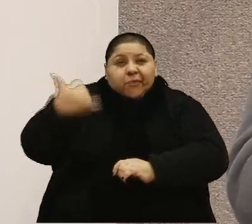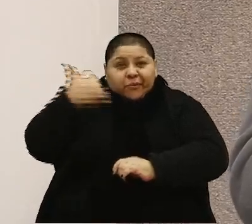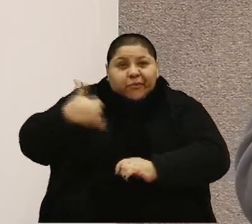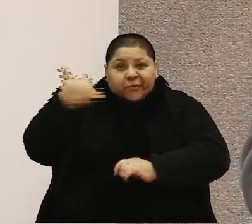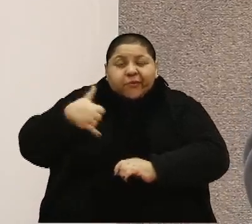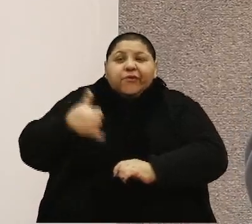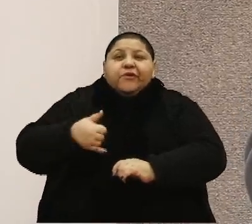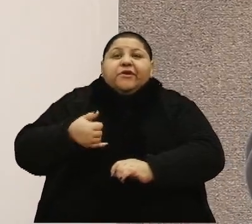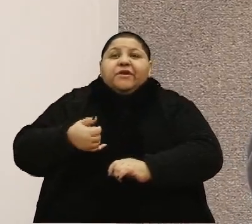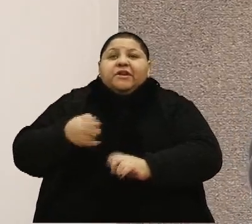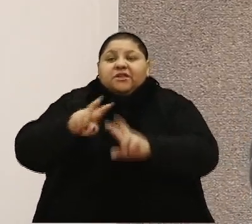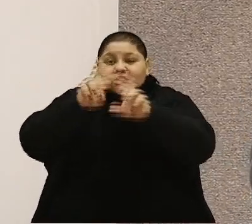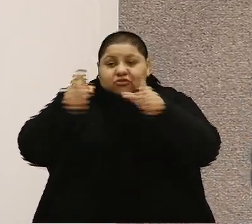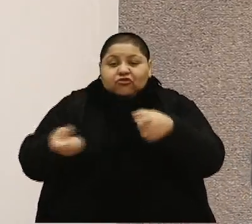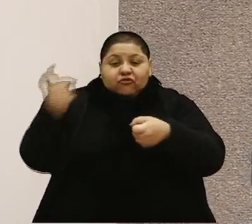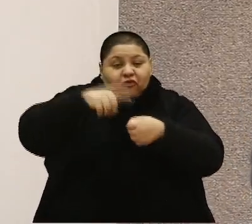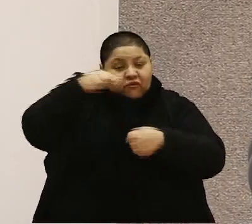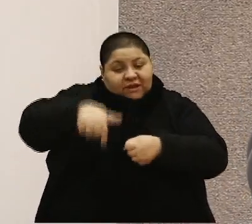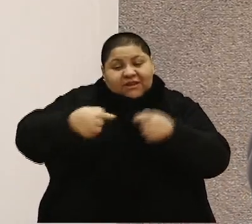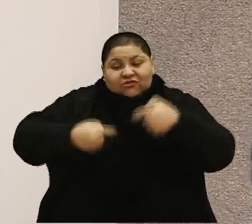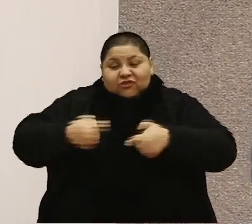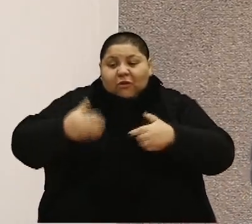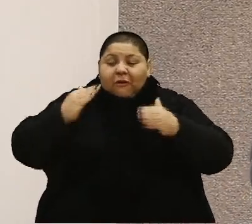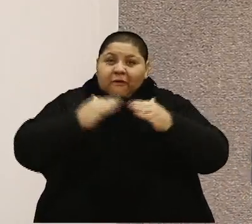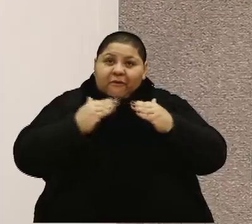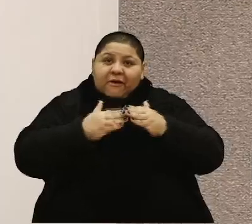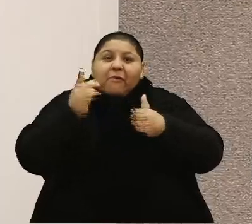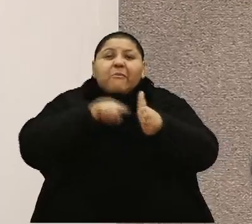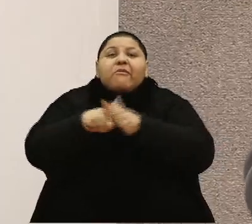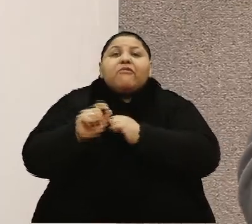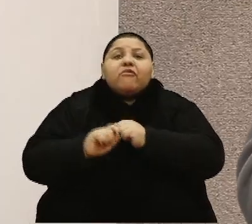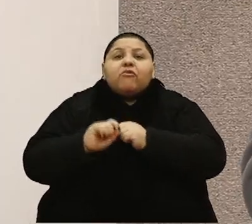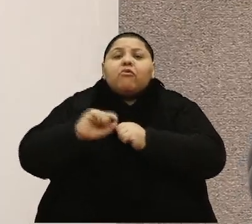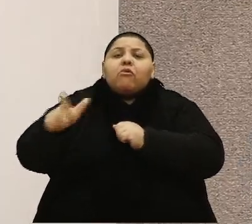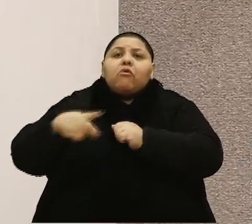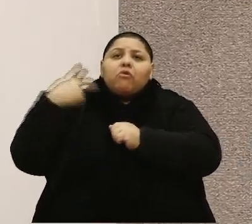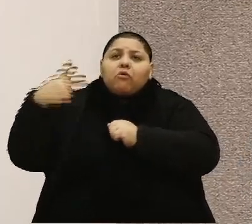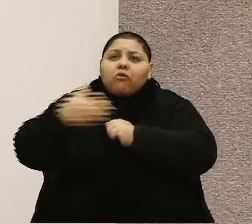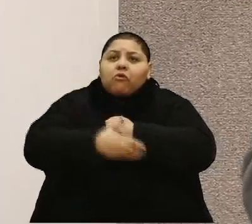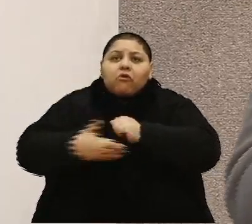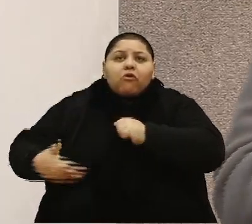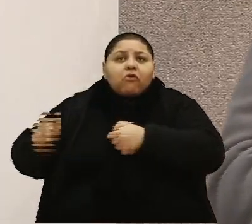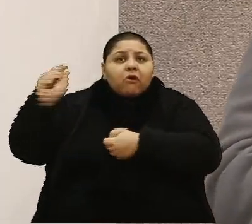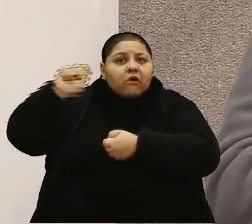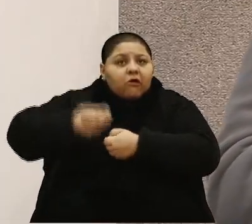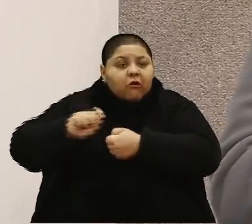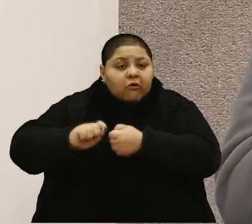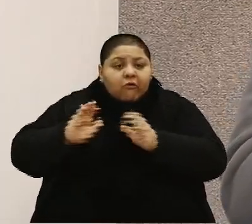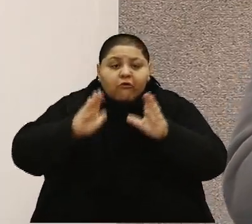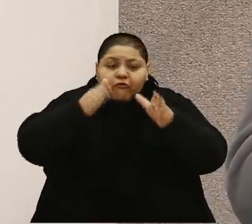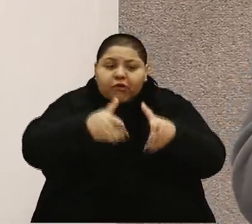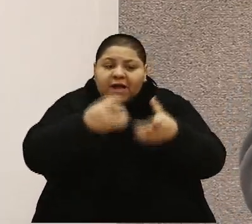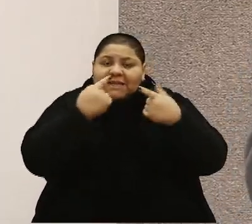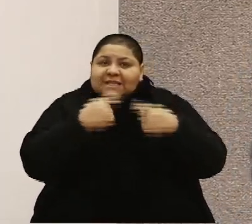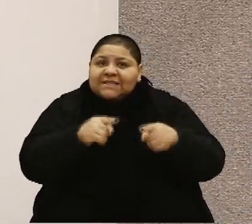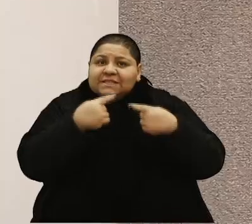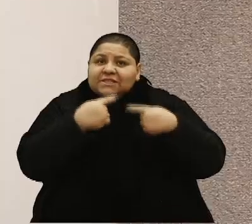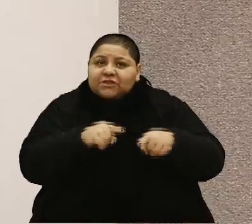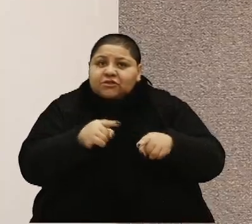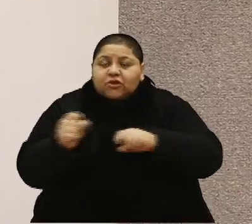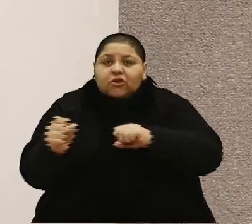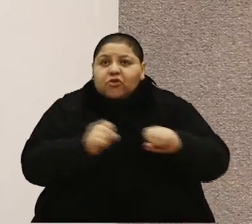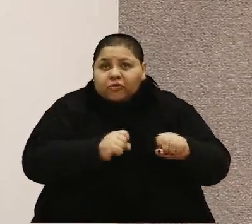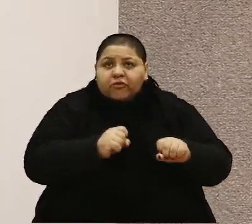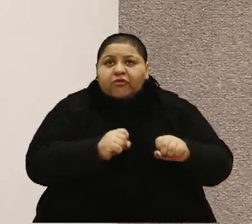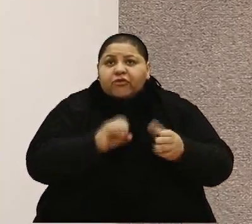Volta e meia esse assunto retorna em discussão aqui nesta casa. E a pergunta é, qual é a política pública que está sendo feita em cima das reclamações para que nós possamos,